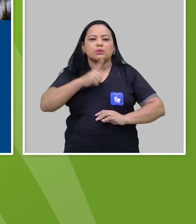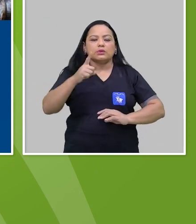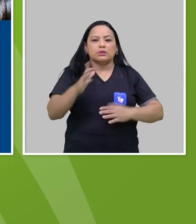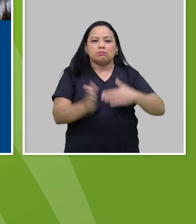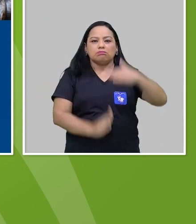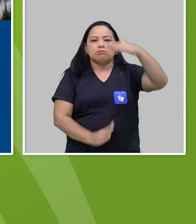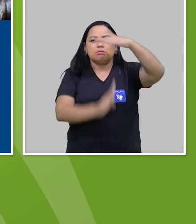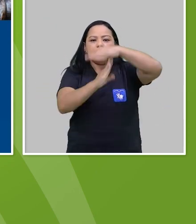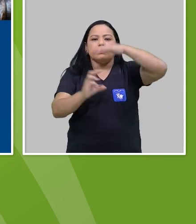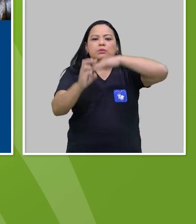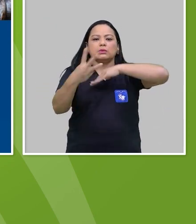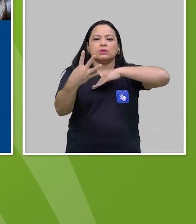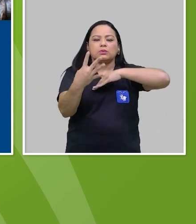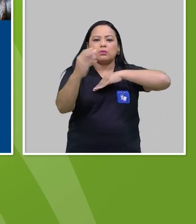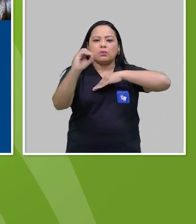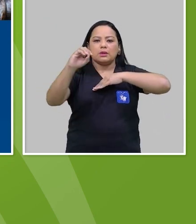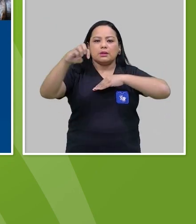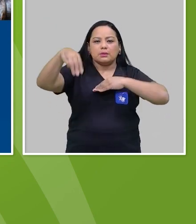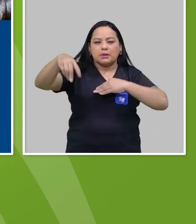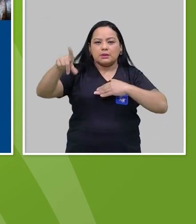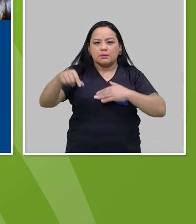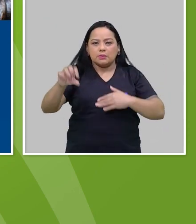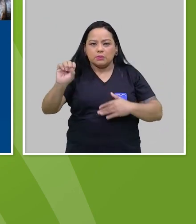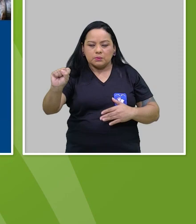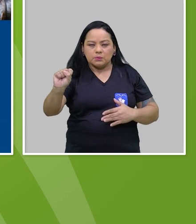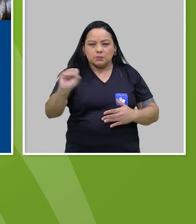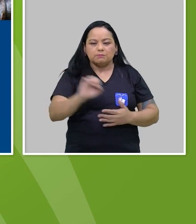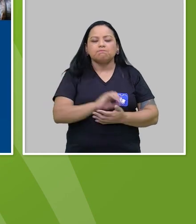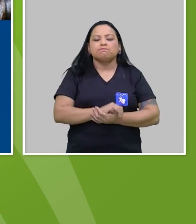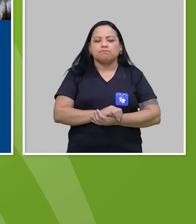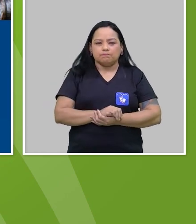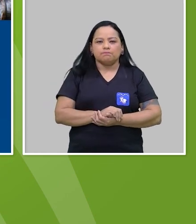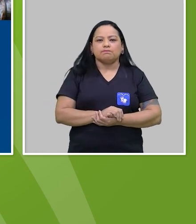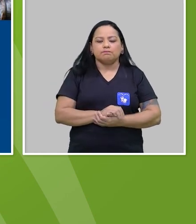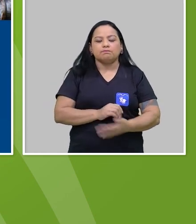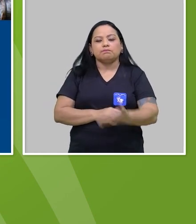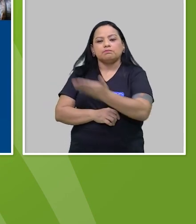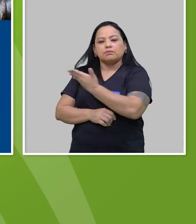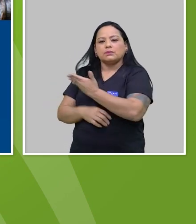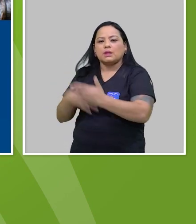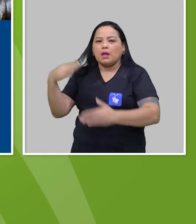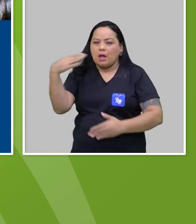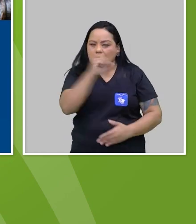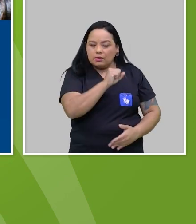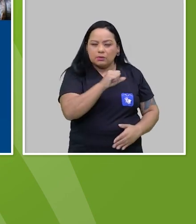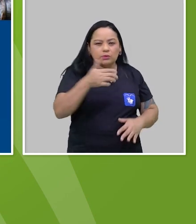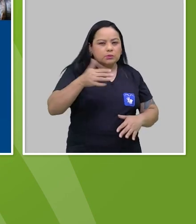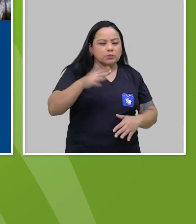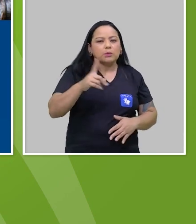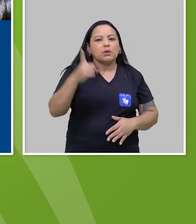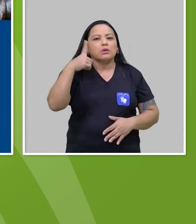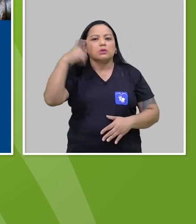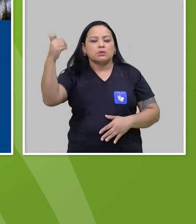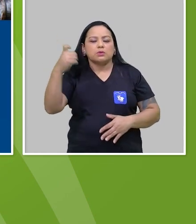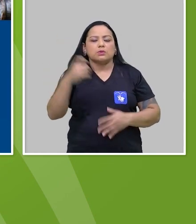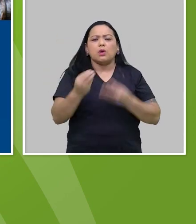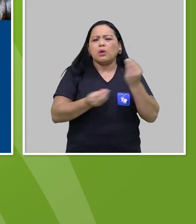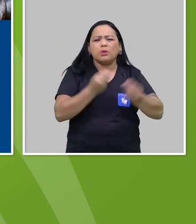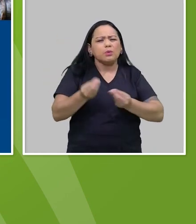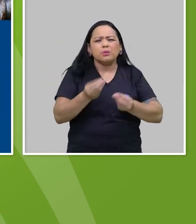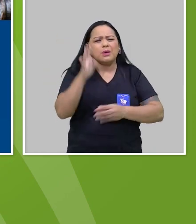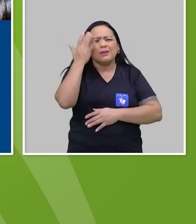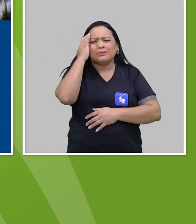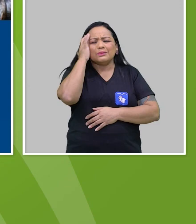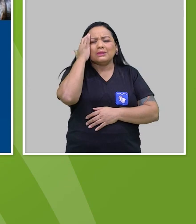a 340 metros por segundo. É a velocidade média do som. Como assim,